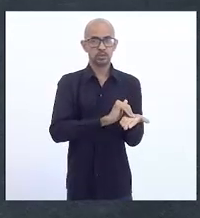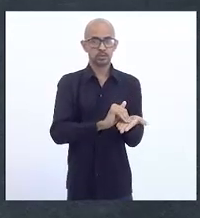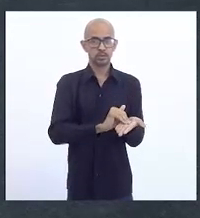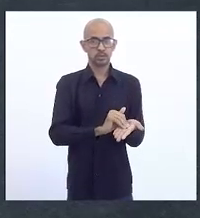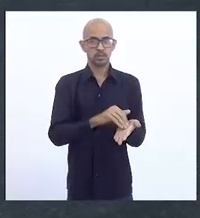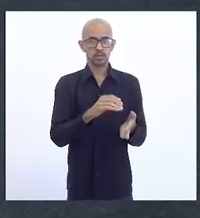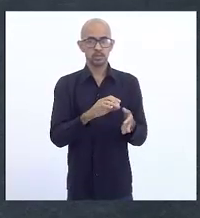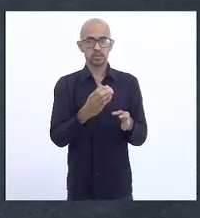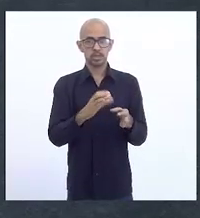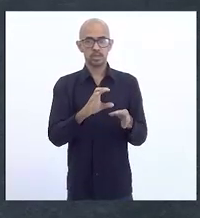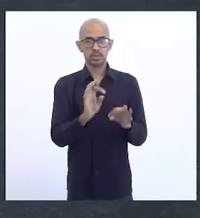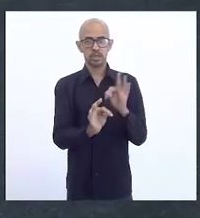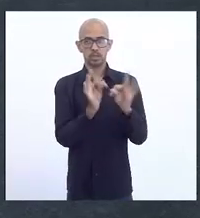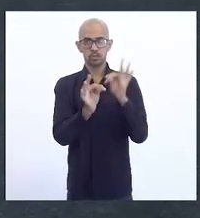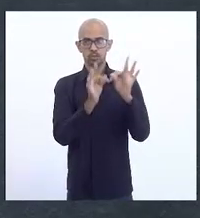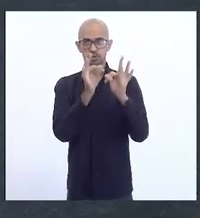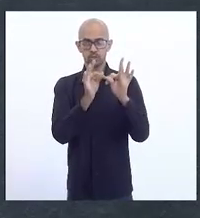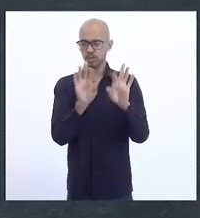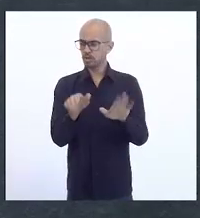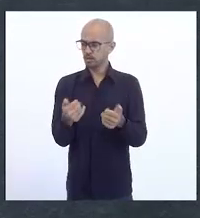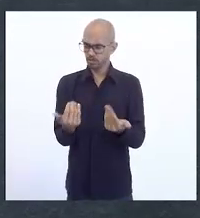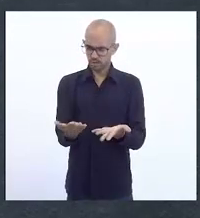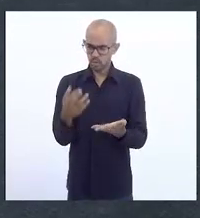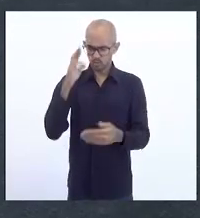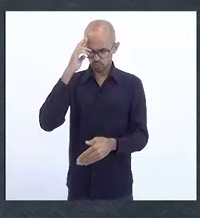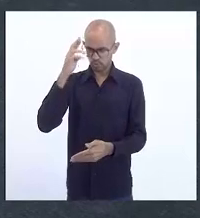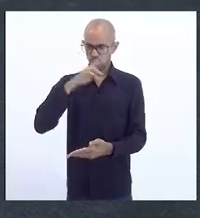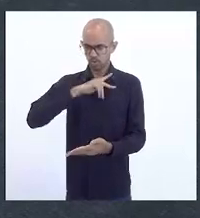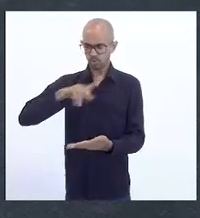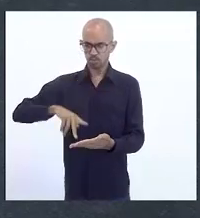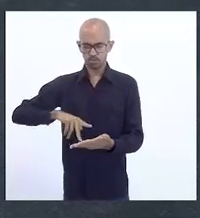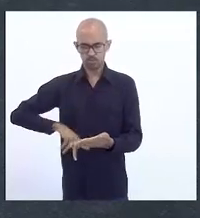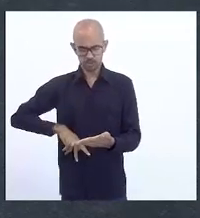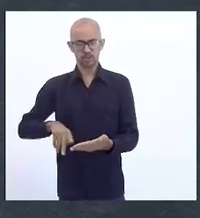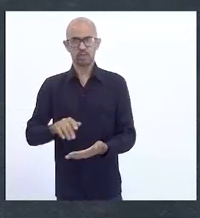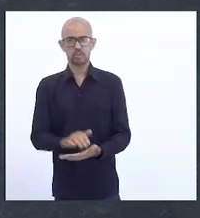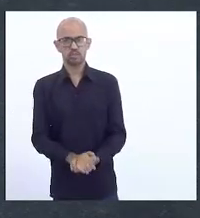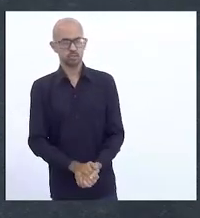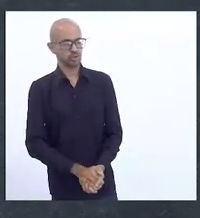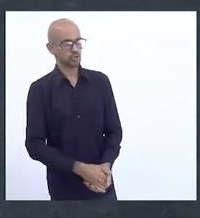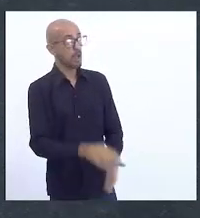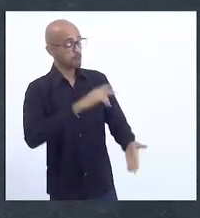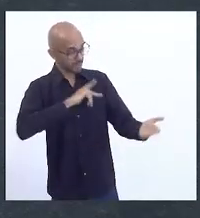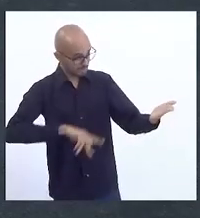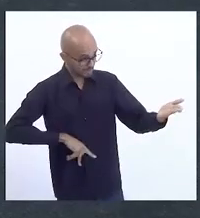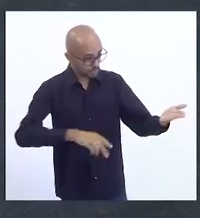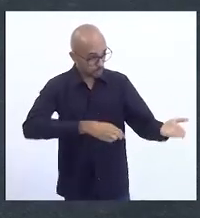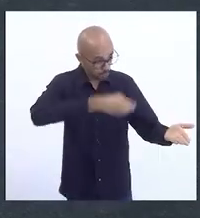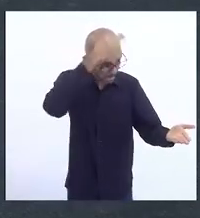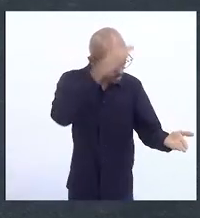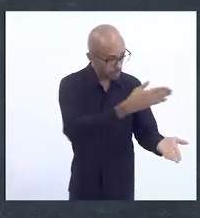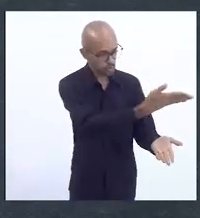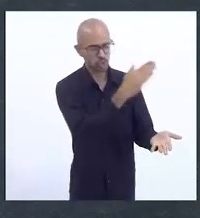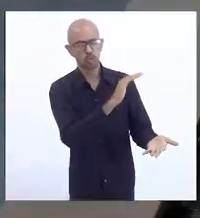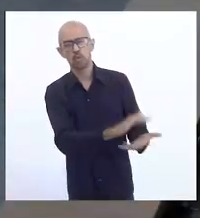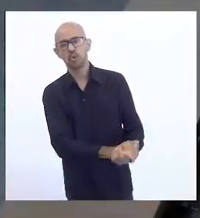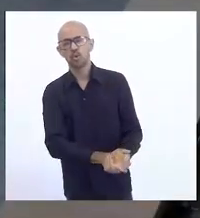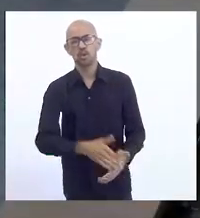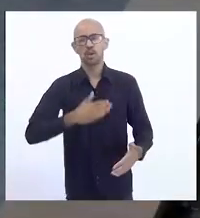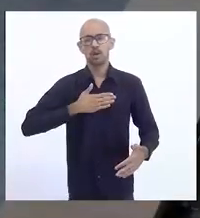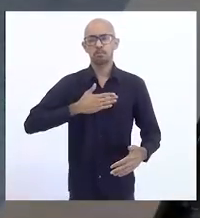Tecnologia. Então, senhor presidente Márcio Pacheco, no meu